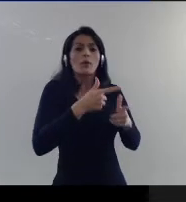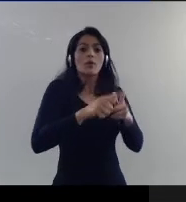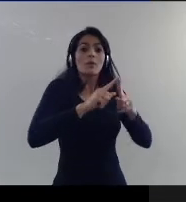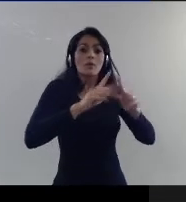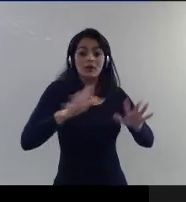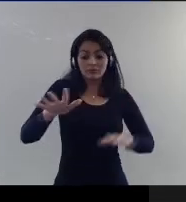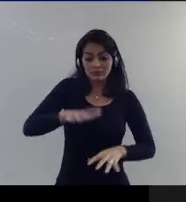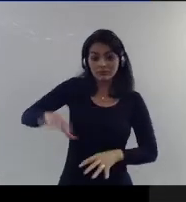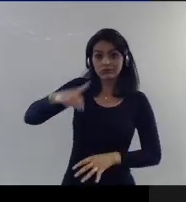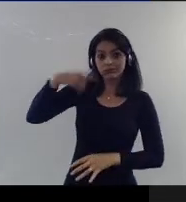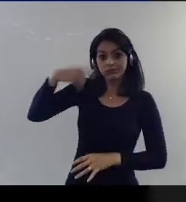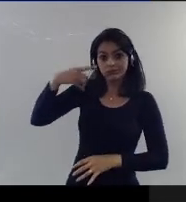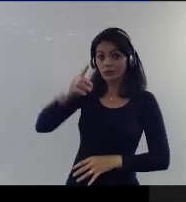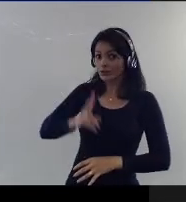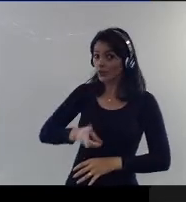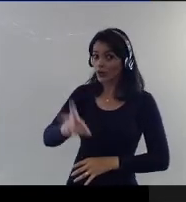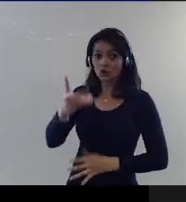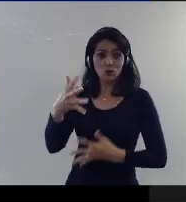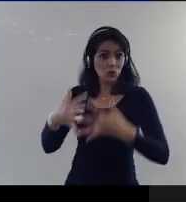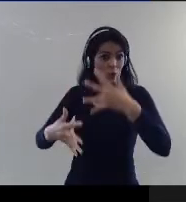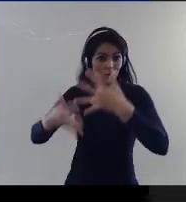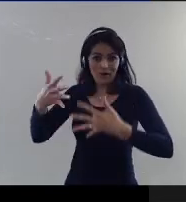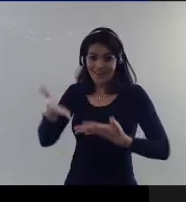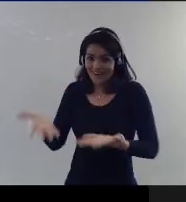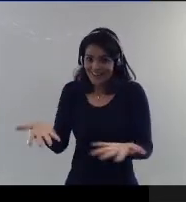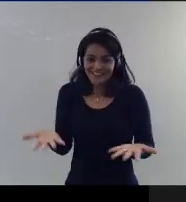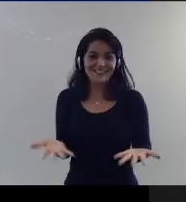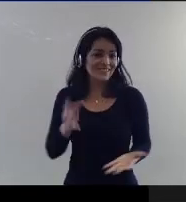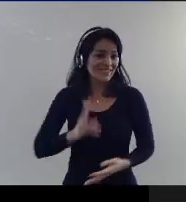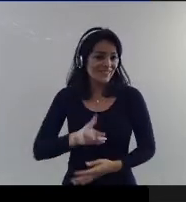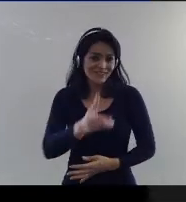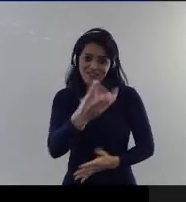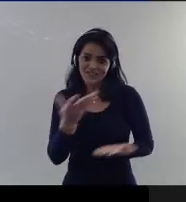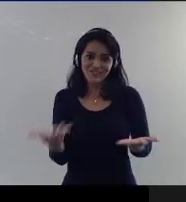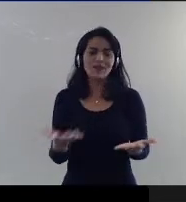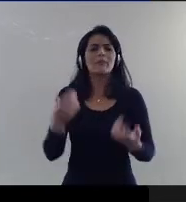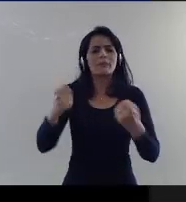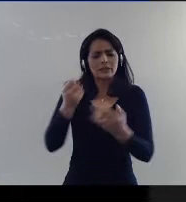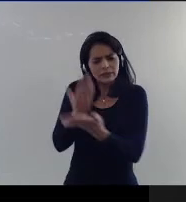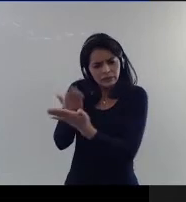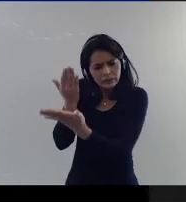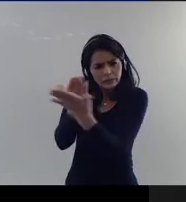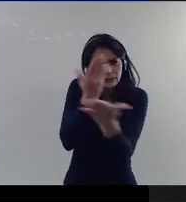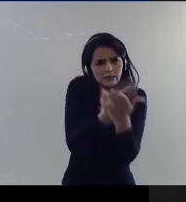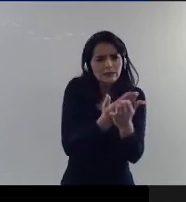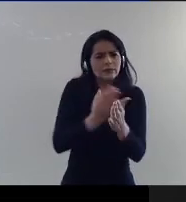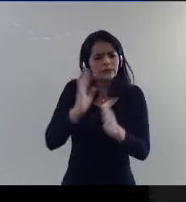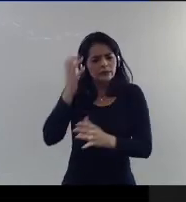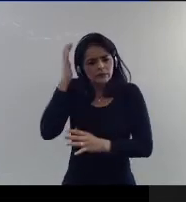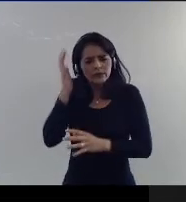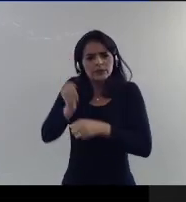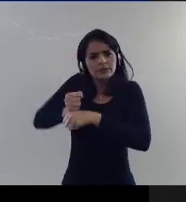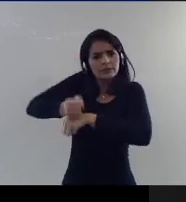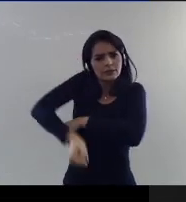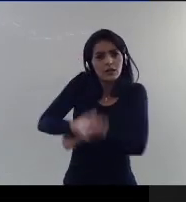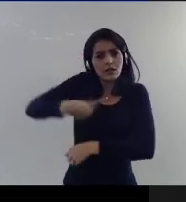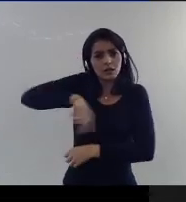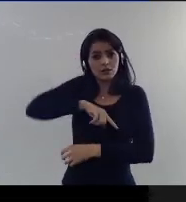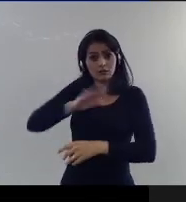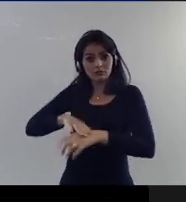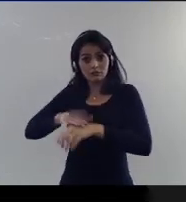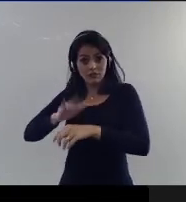ele é complexo e continua sendo direito, né? E requer aí muito estudo, dedicação, para a gente poder ajudar os